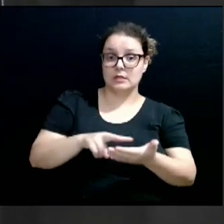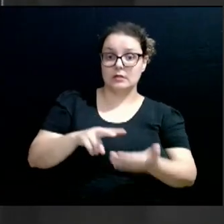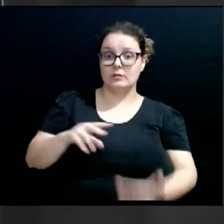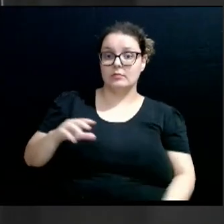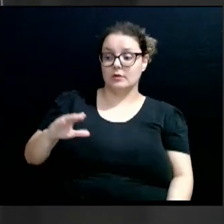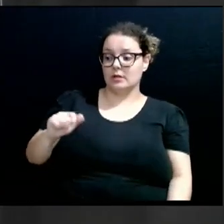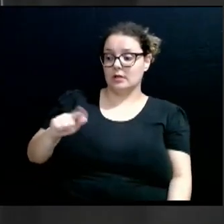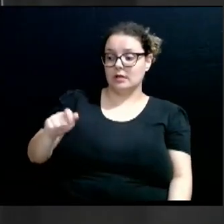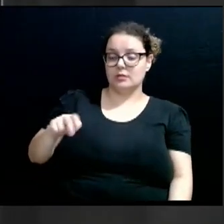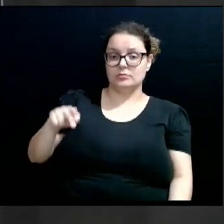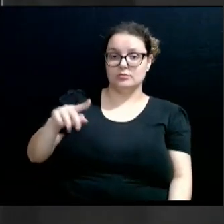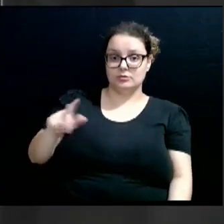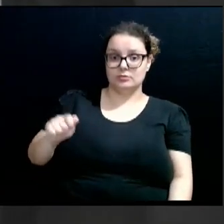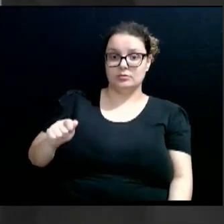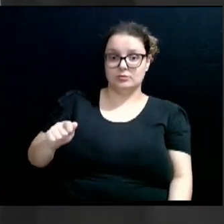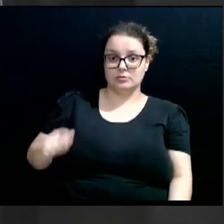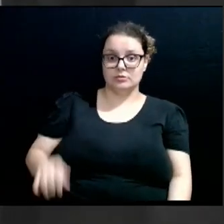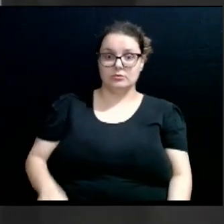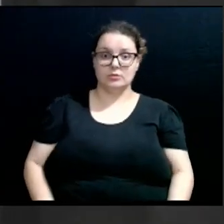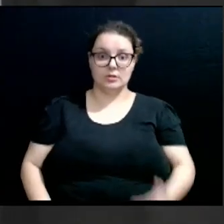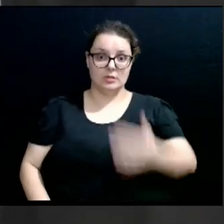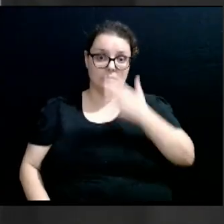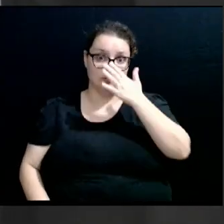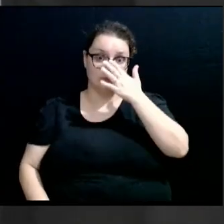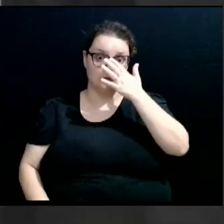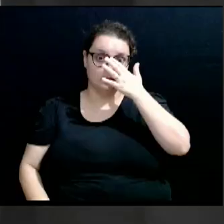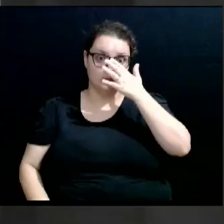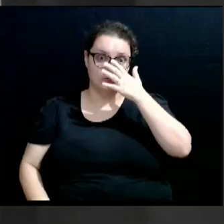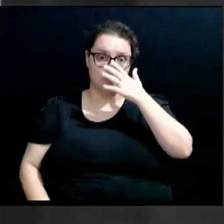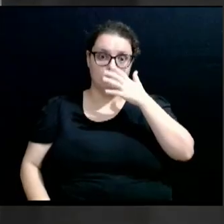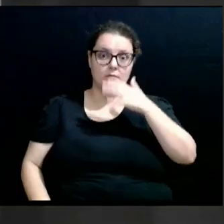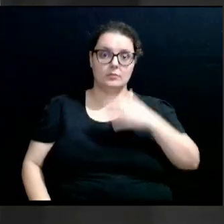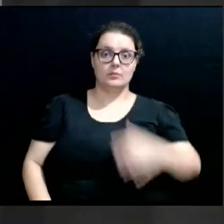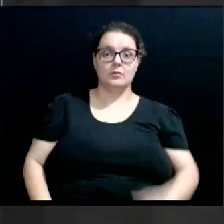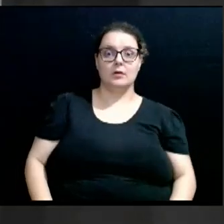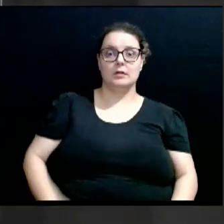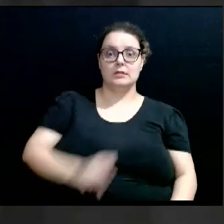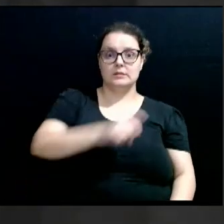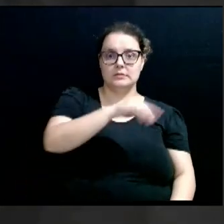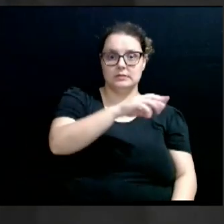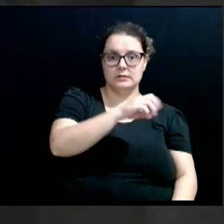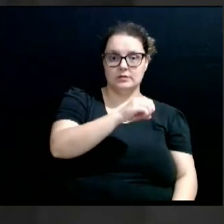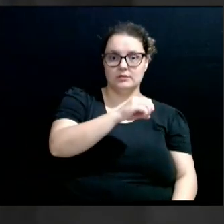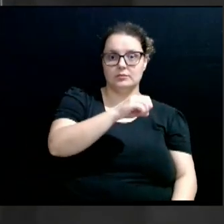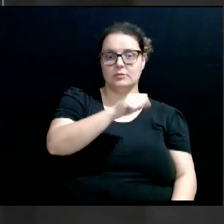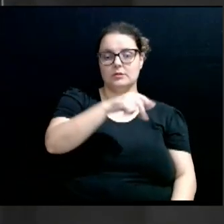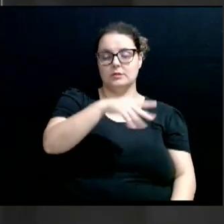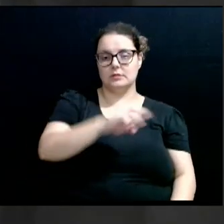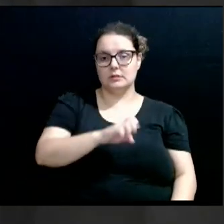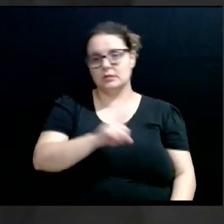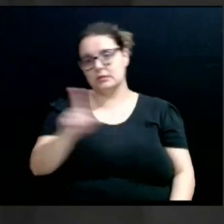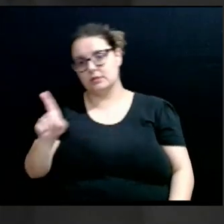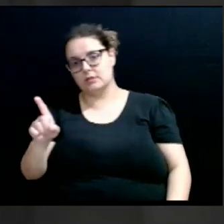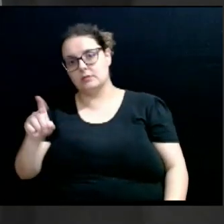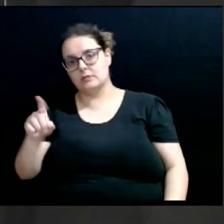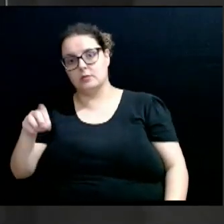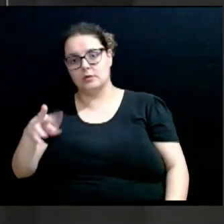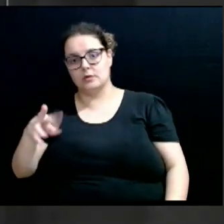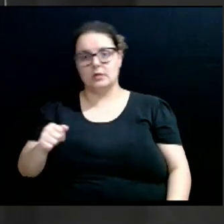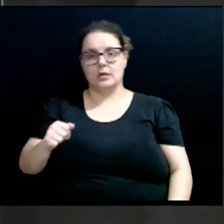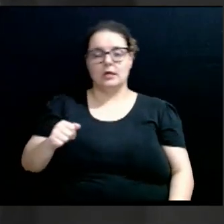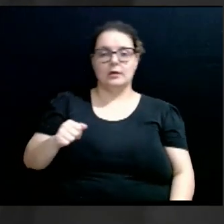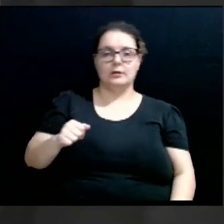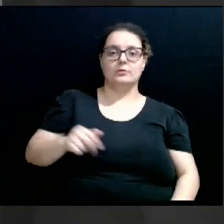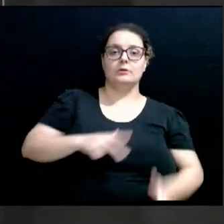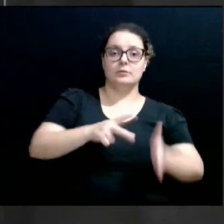trem indo de Santo André para Francisco Morato. Eu achei um livro na casa da minha tia e consegui ler esse livro até terminar a viagem. Falei, nossa, é muito legal